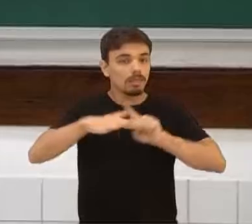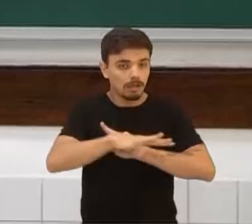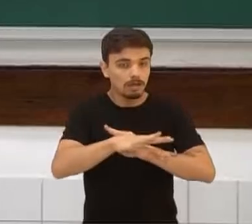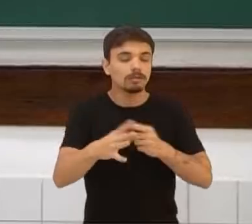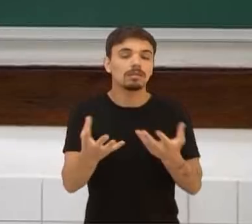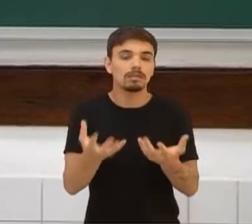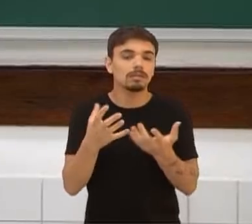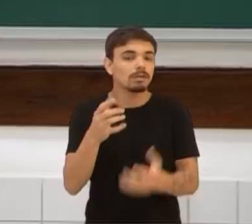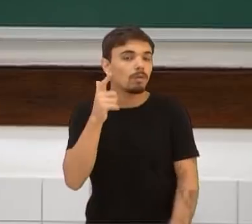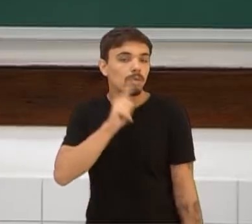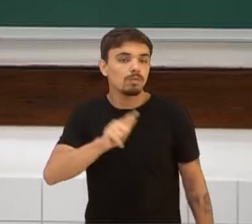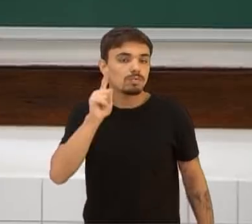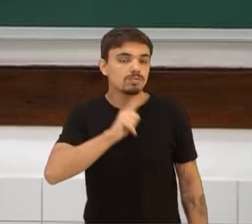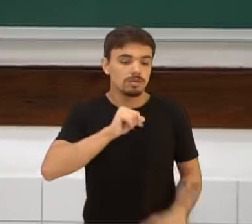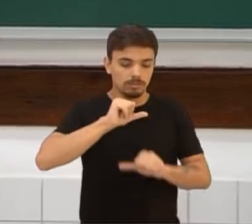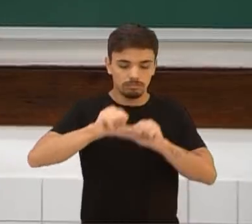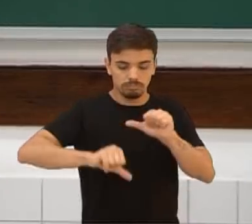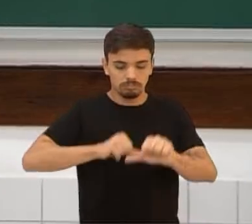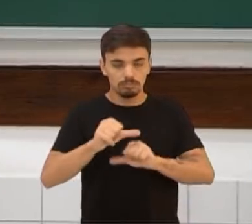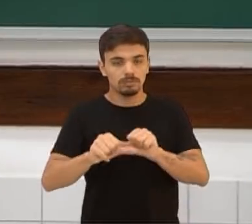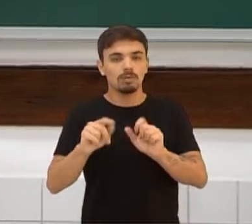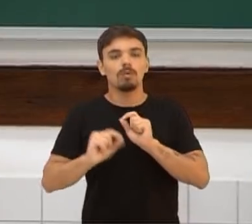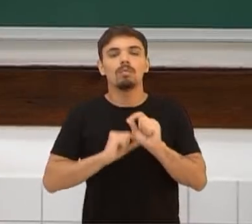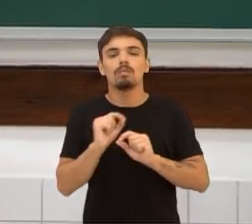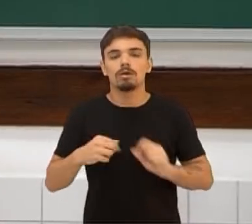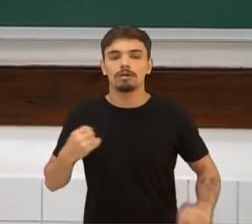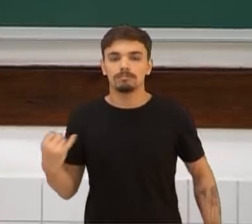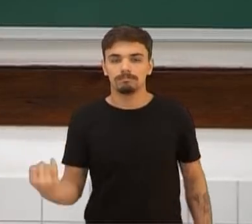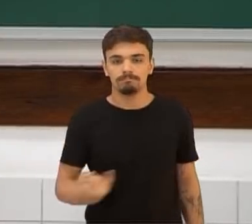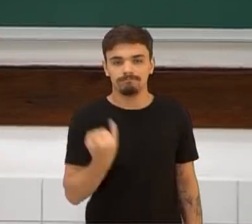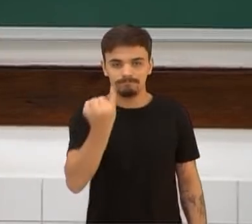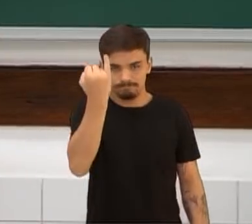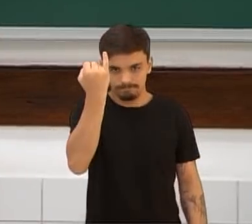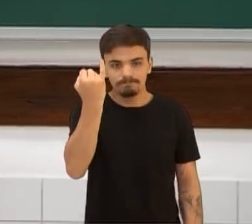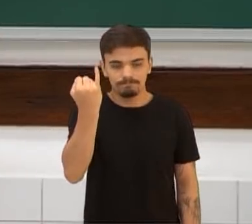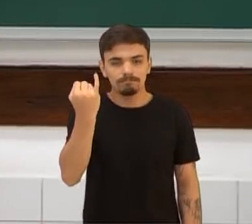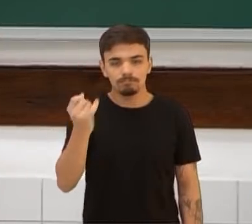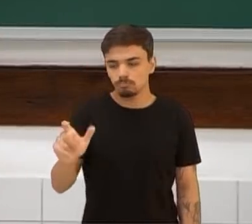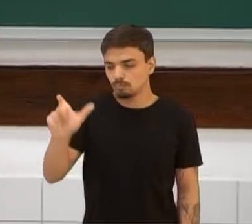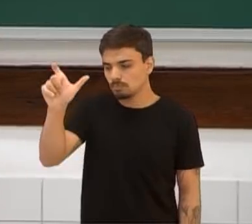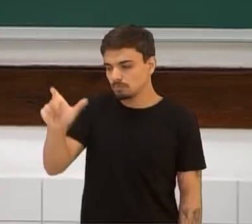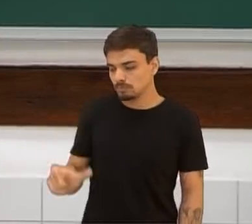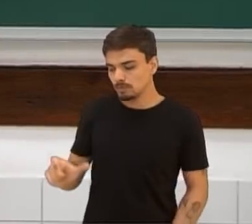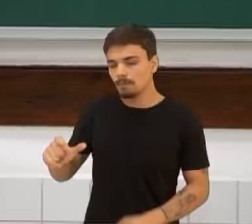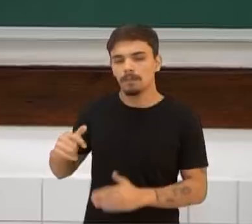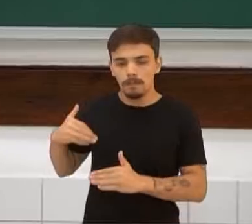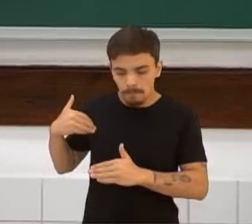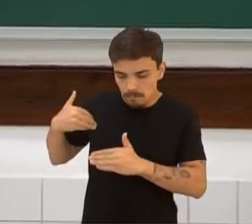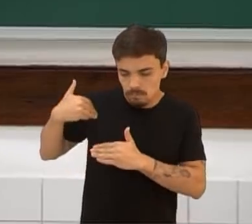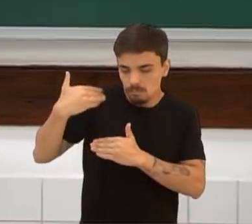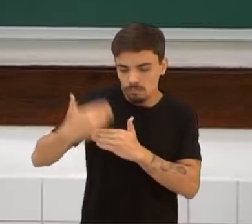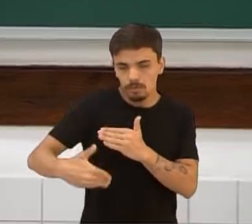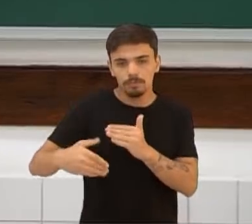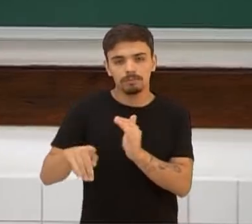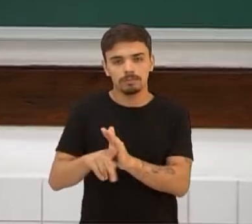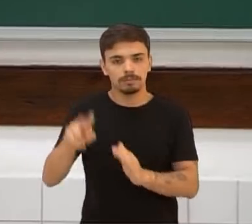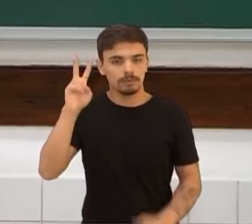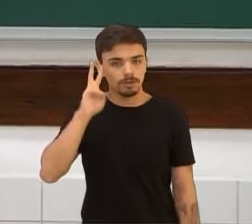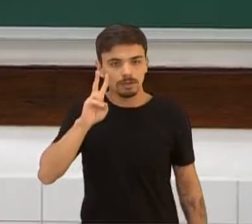vão acabar se transformando em importantes peças para mover esse grande jogo da